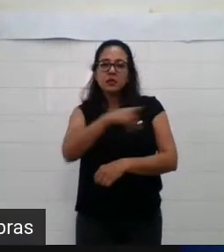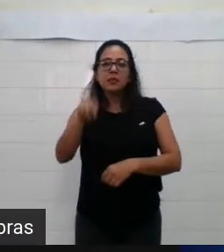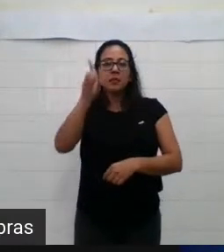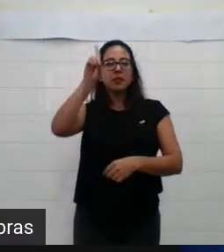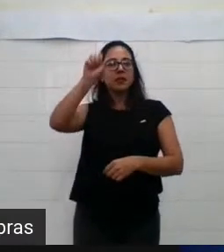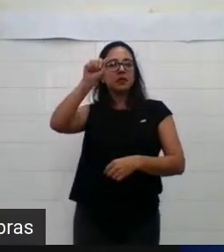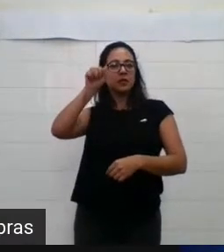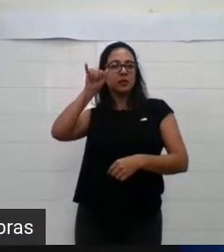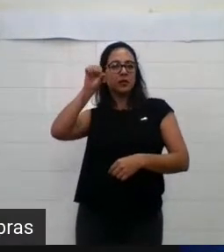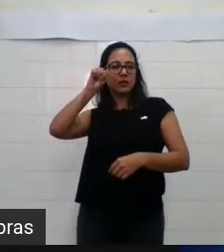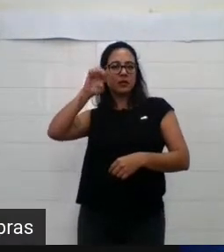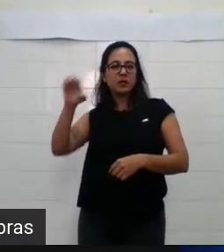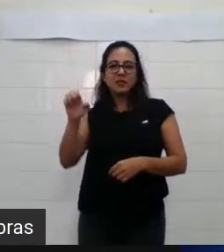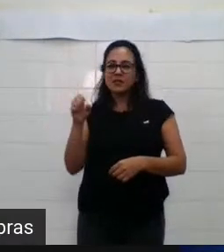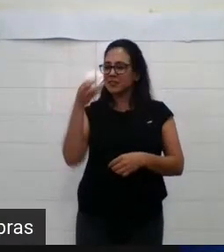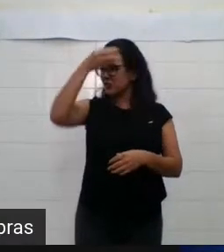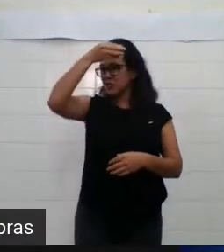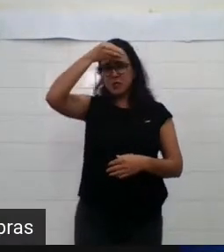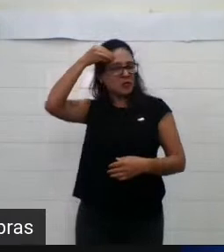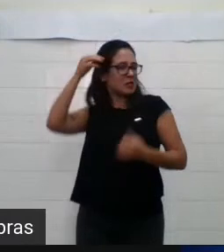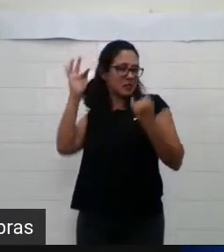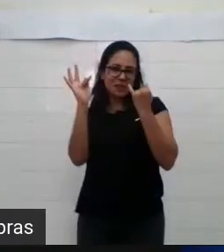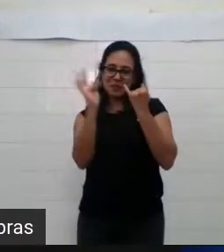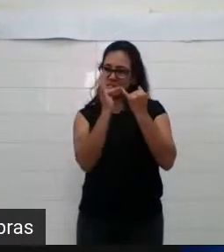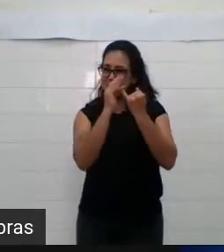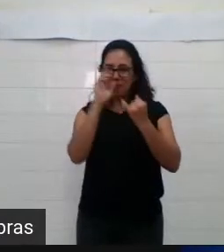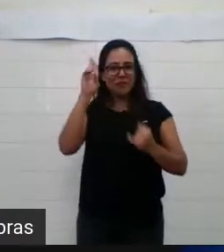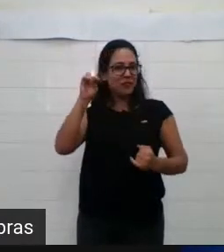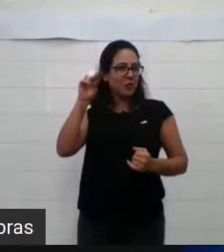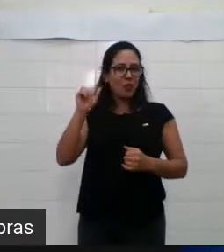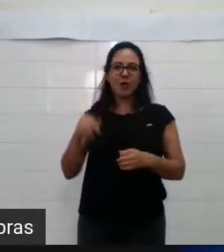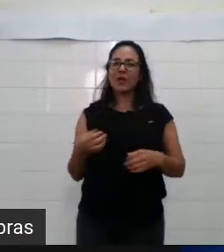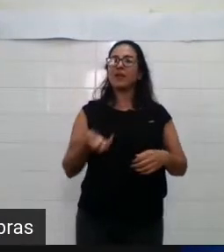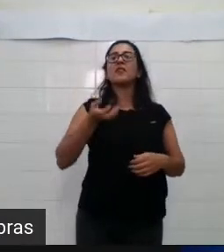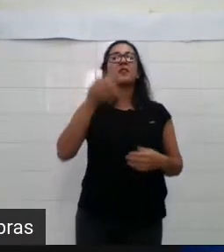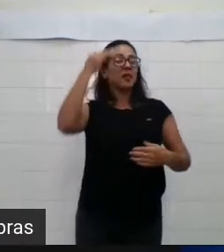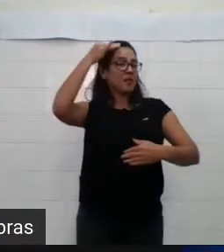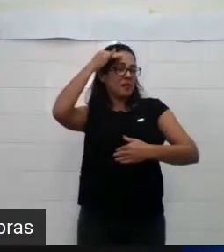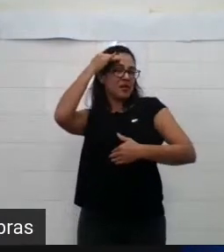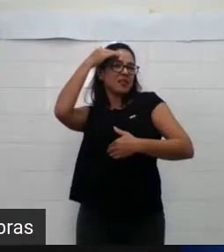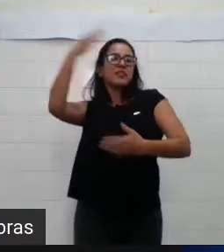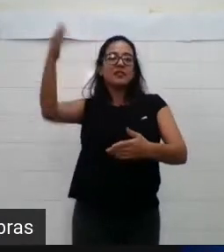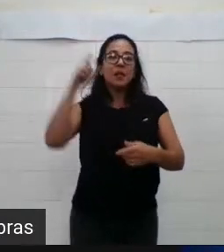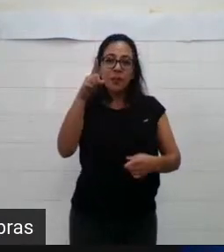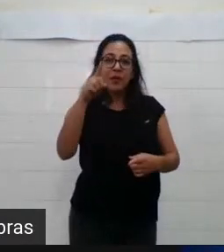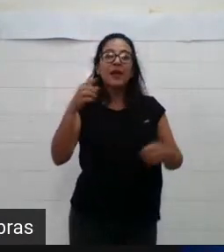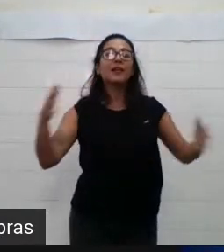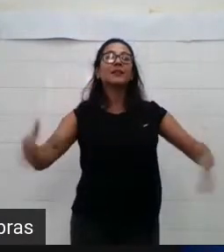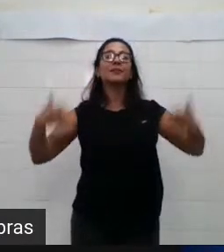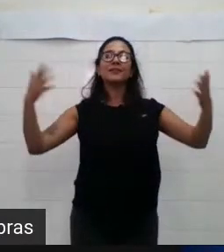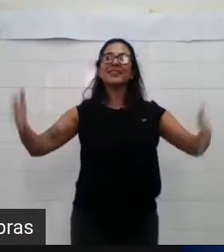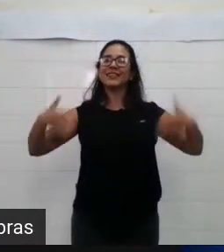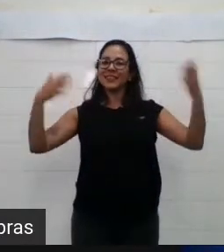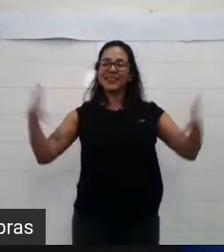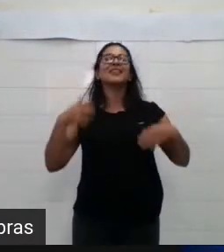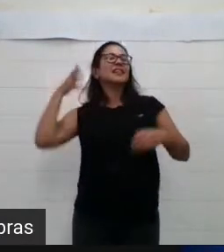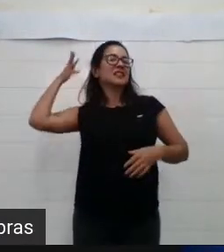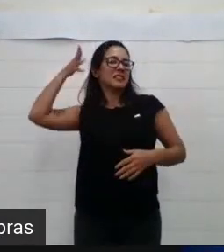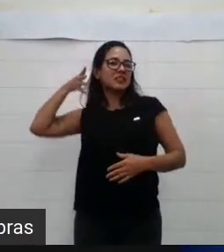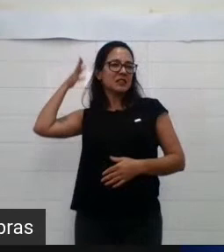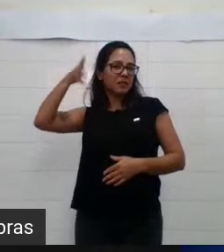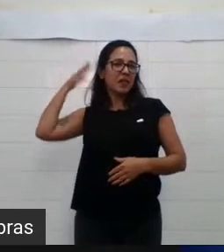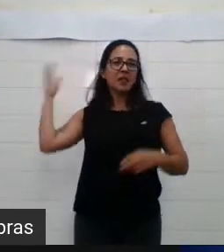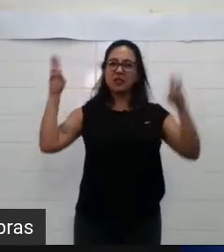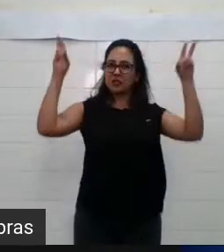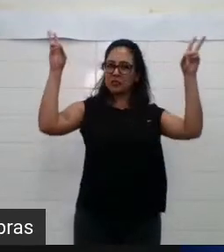aposentada, mas que não se esquece do Ives em nenhum momento. Agradecer porque também ela é uma motivadora dessas palestras, desses